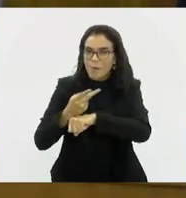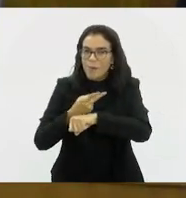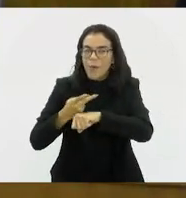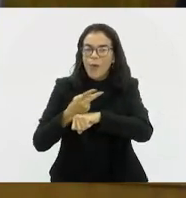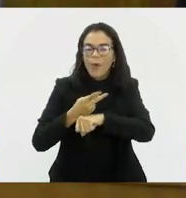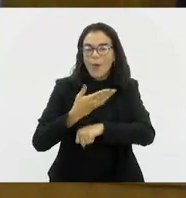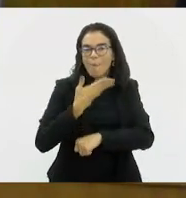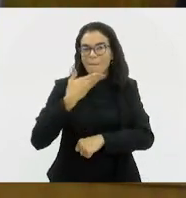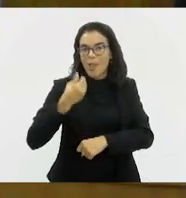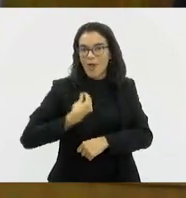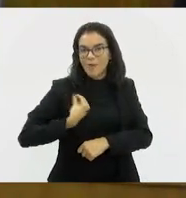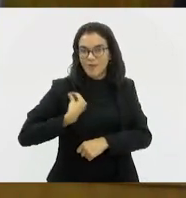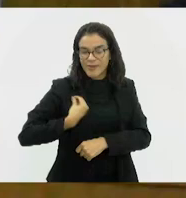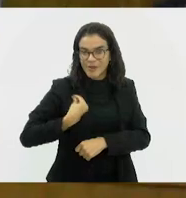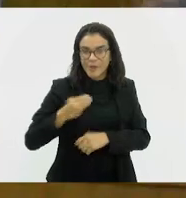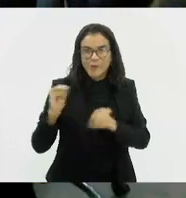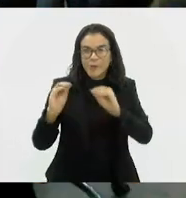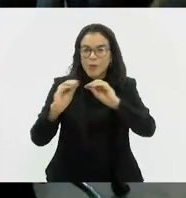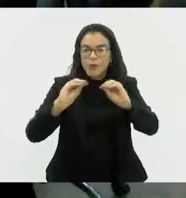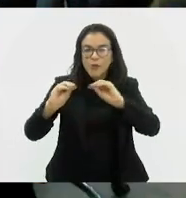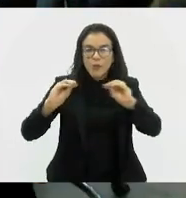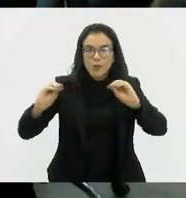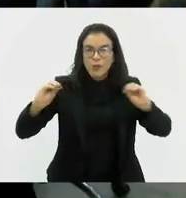né? Um beijo para todo mundo.